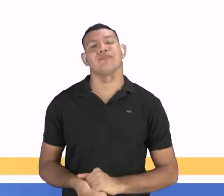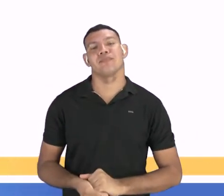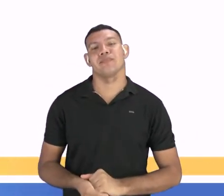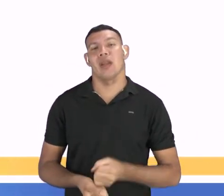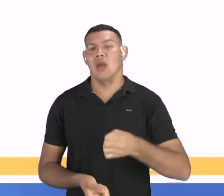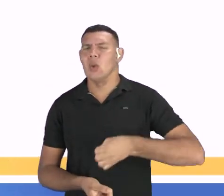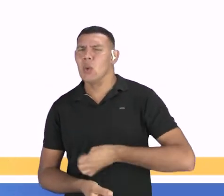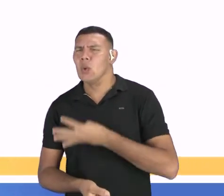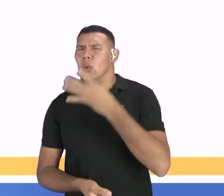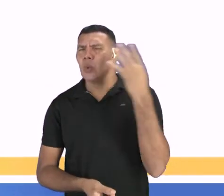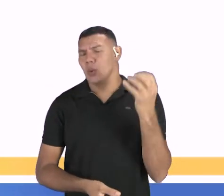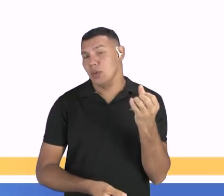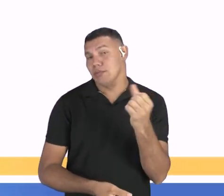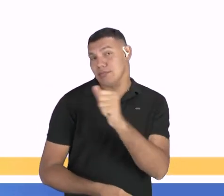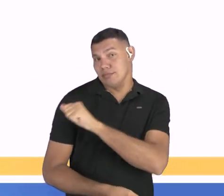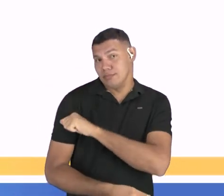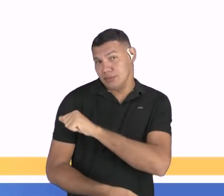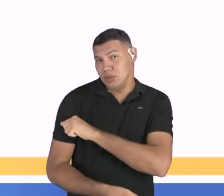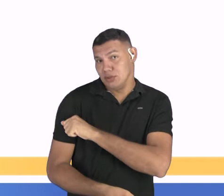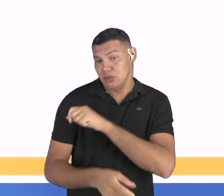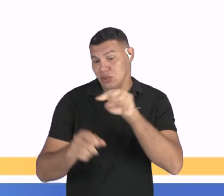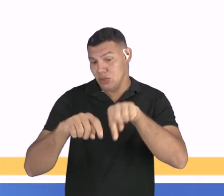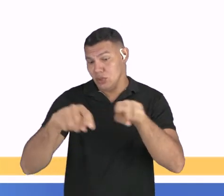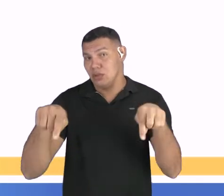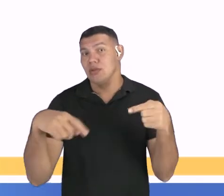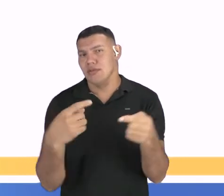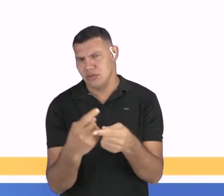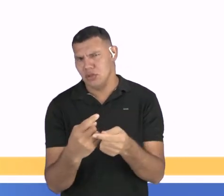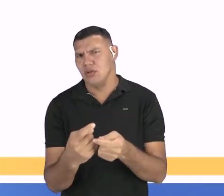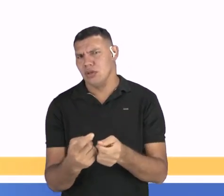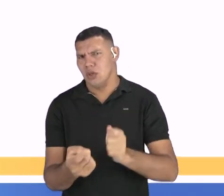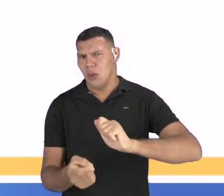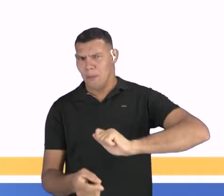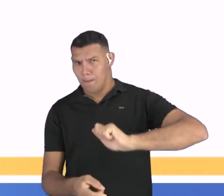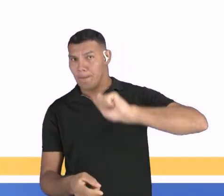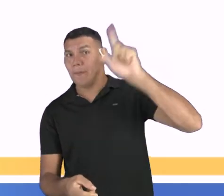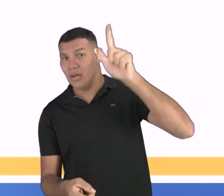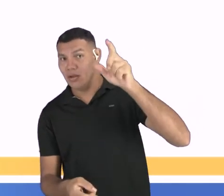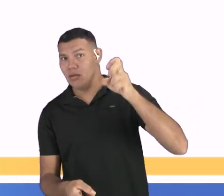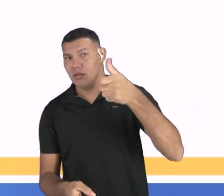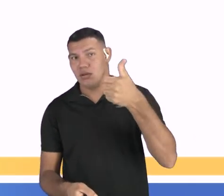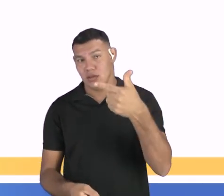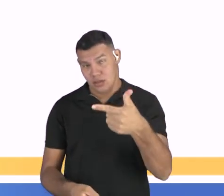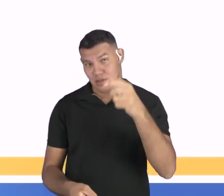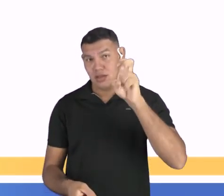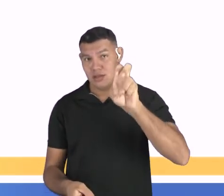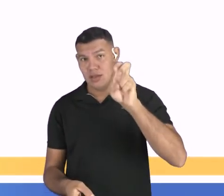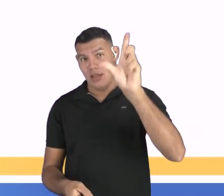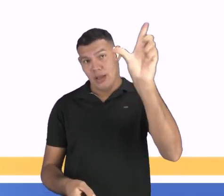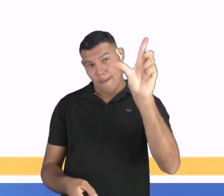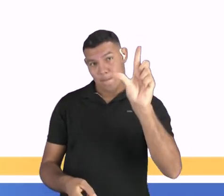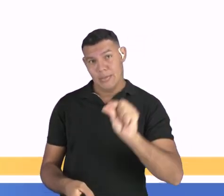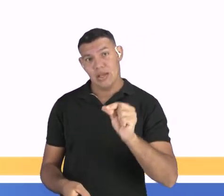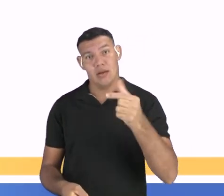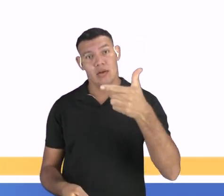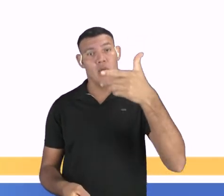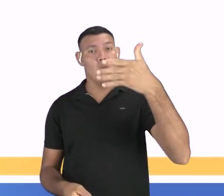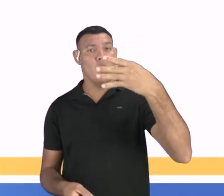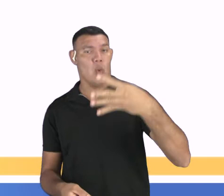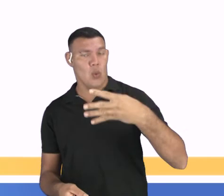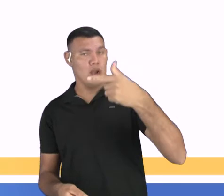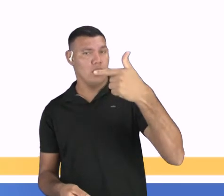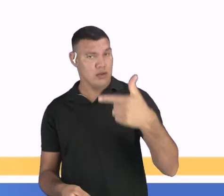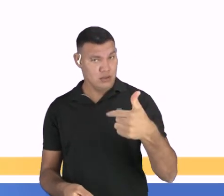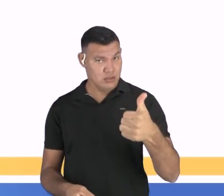a quantidade de alunos na turma deve ser maior que 25 e menor que 41 alunos. Muito